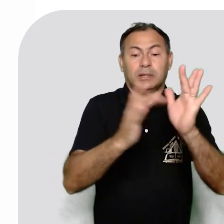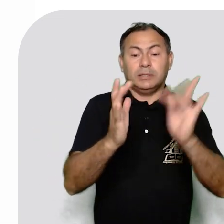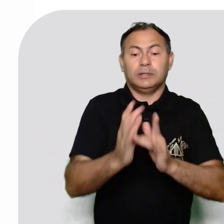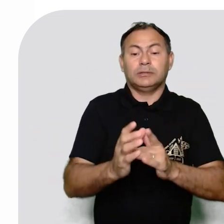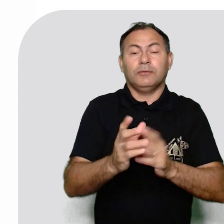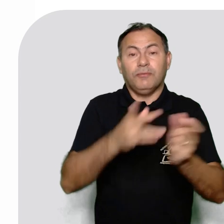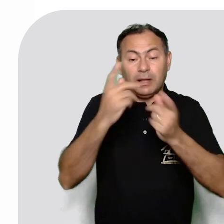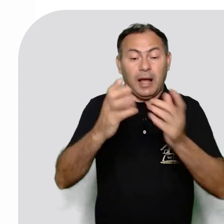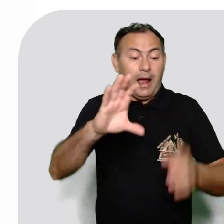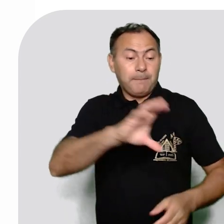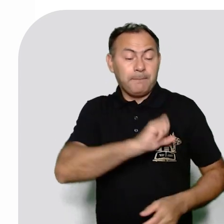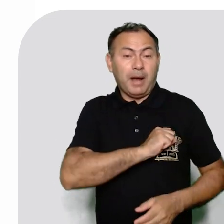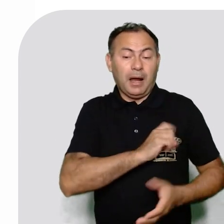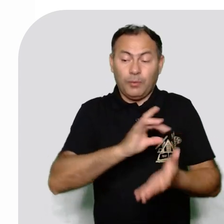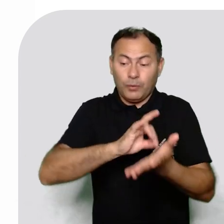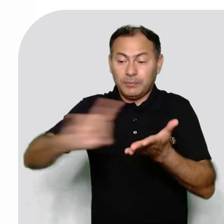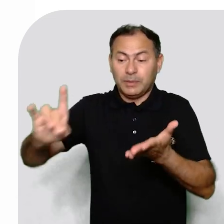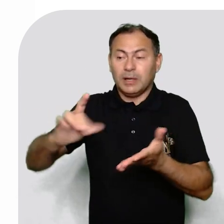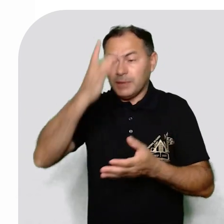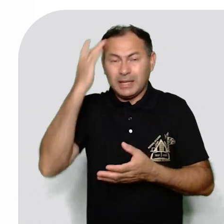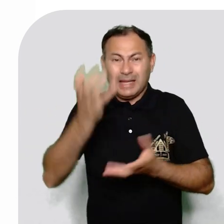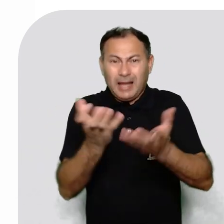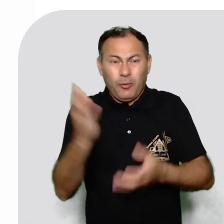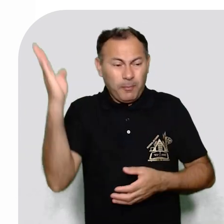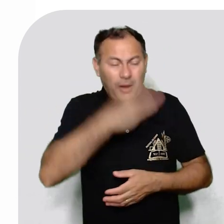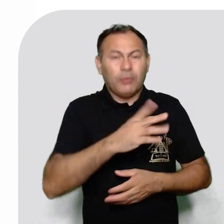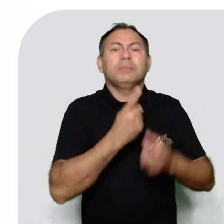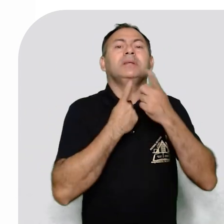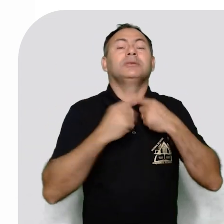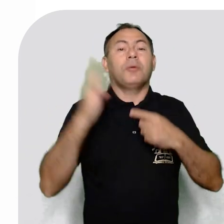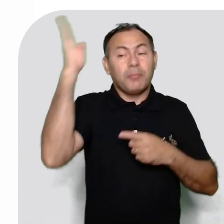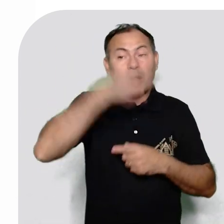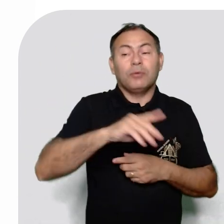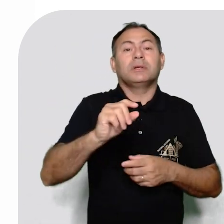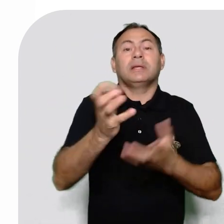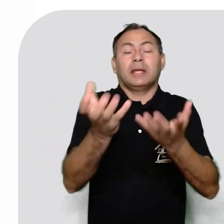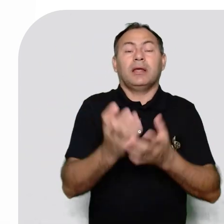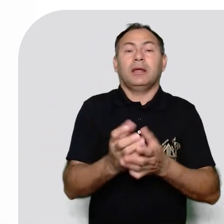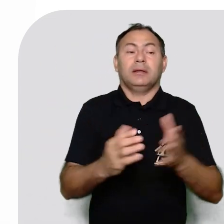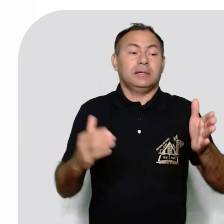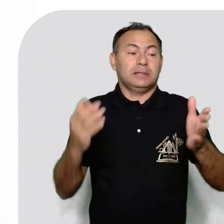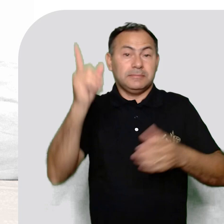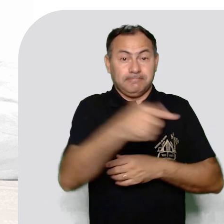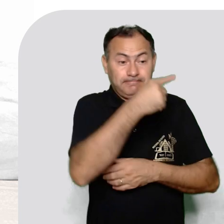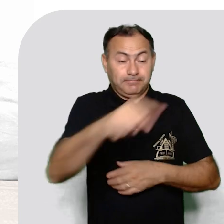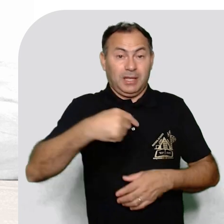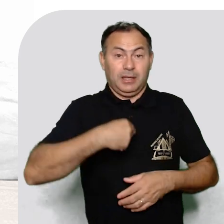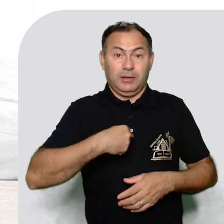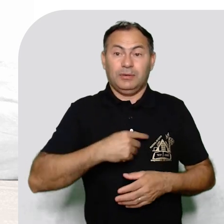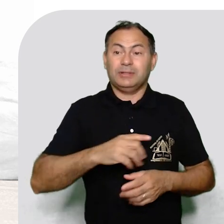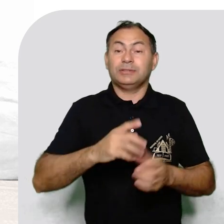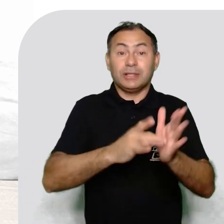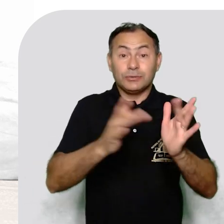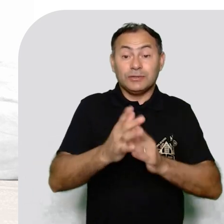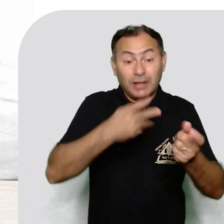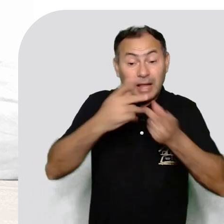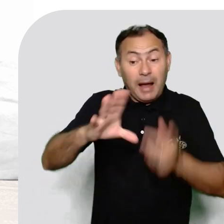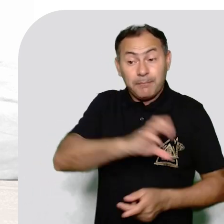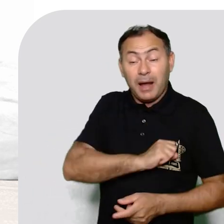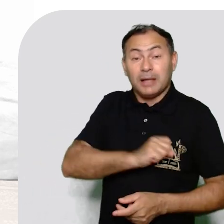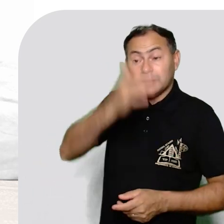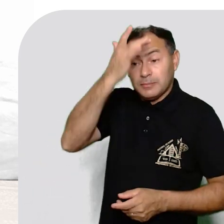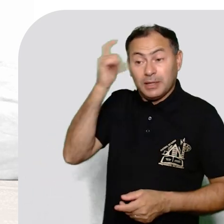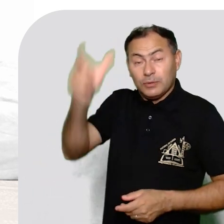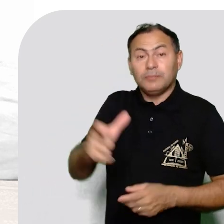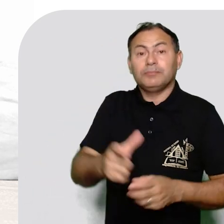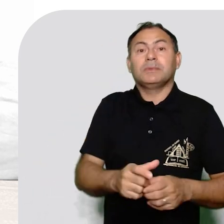amar os inimigos, aqueles que me querem o mal, aqueles que me desejam o mal, aqueles que me querem eliminar. Então, esse limite do